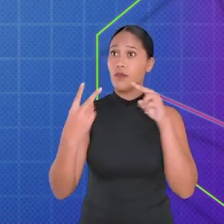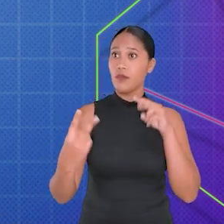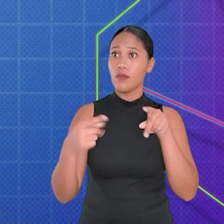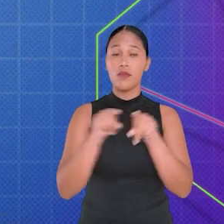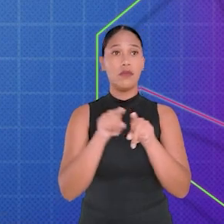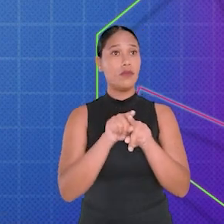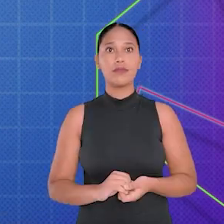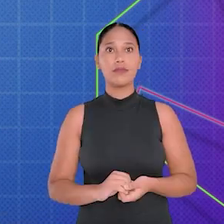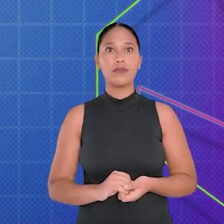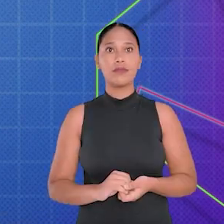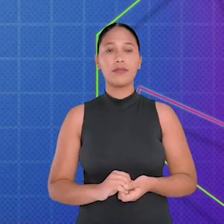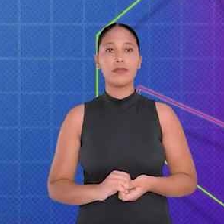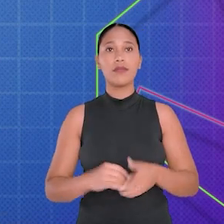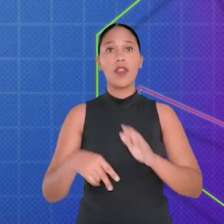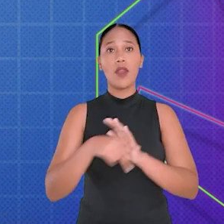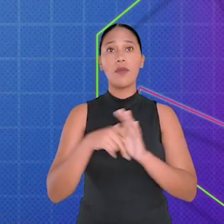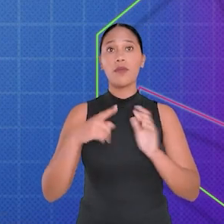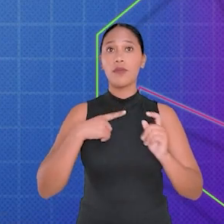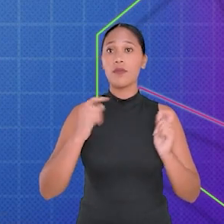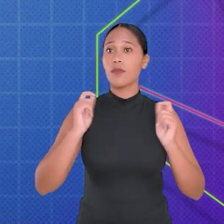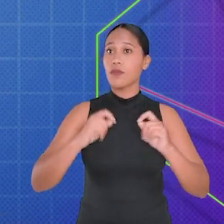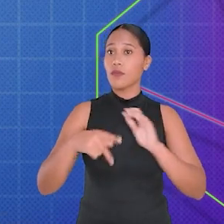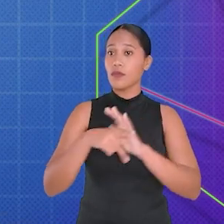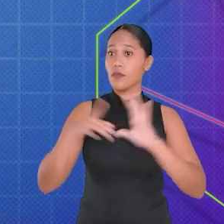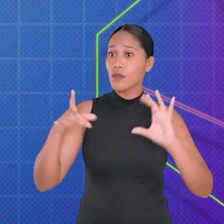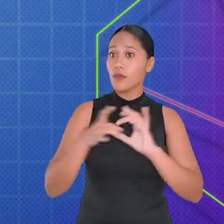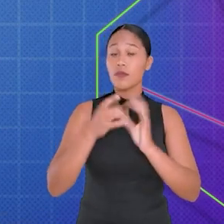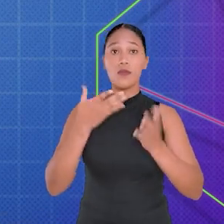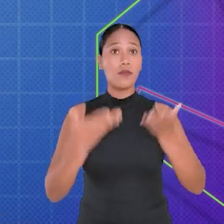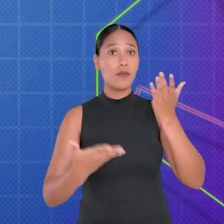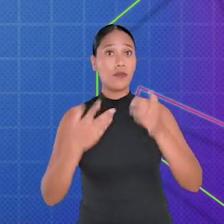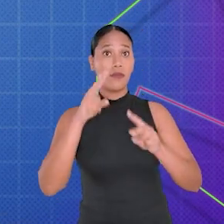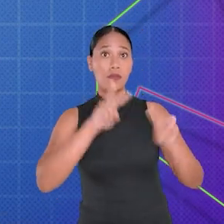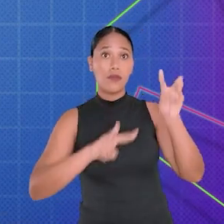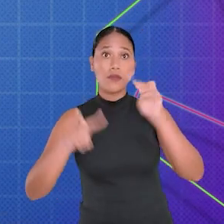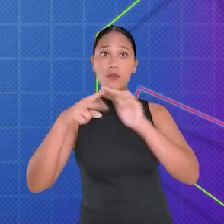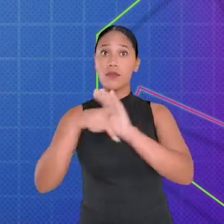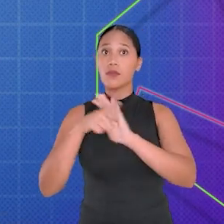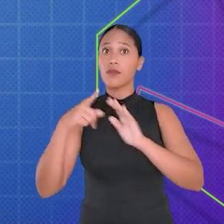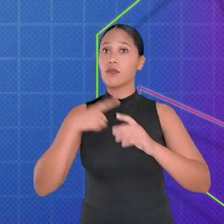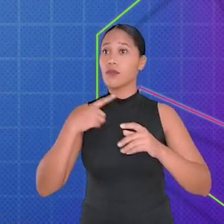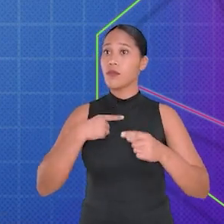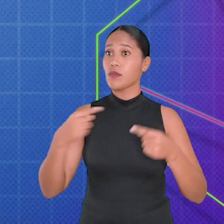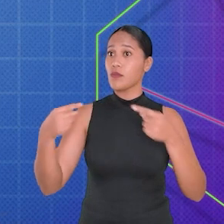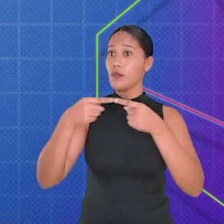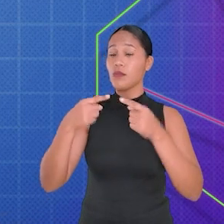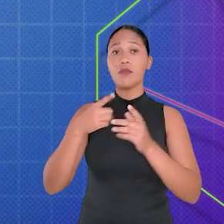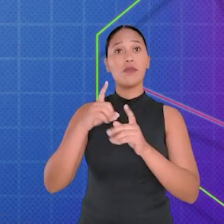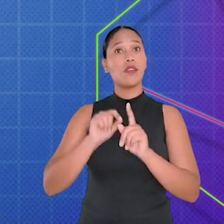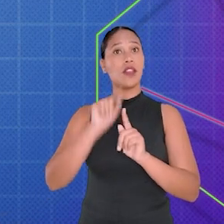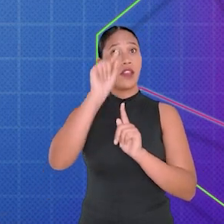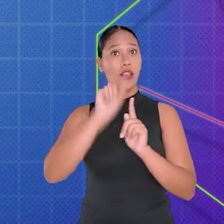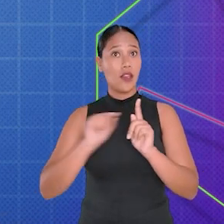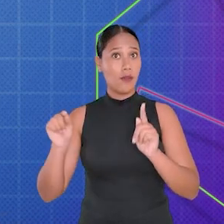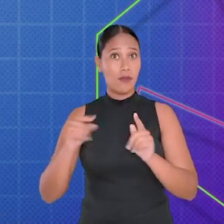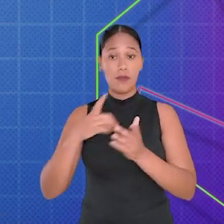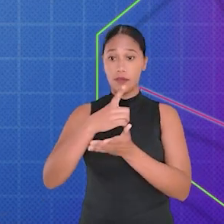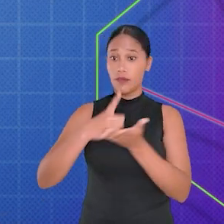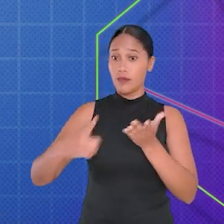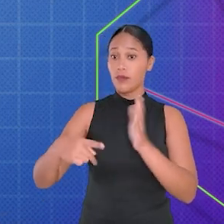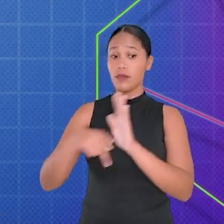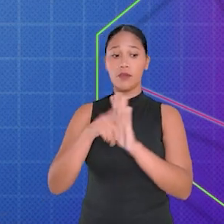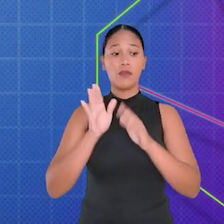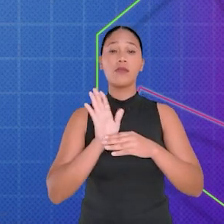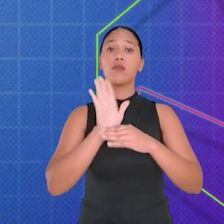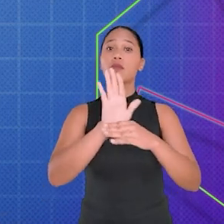eletrônicos quanto em outras mídias. A simetria é uma característica que pode criar uma sensação de harmonia e equilíbrio visual em uma composição